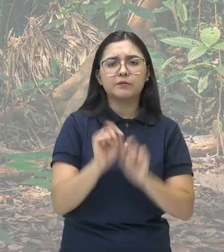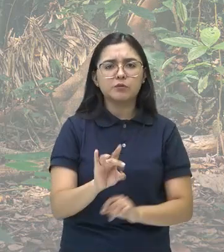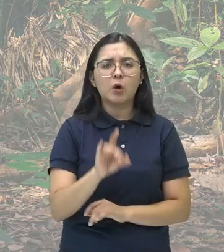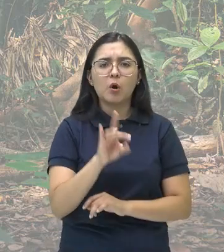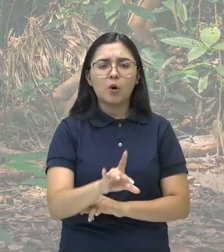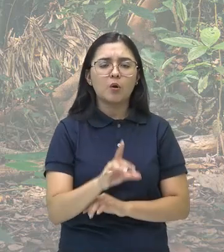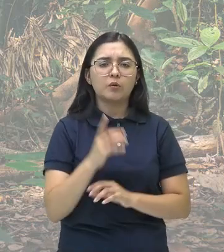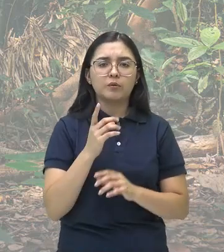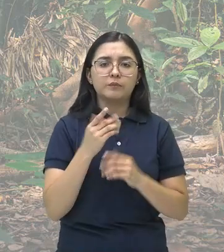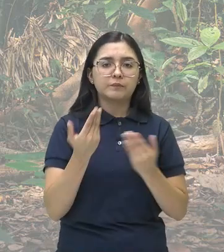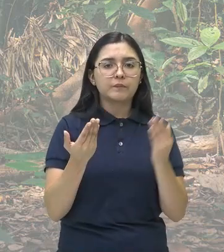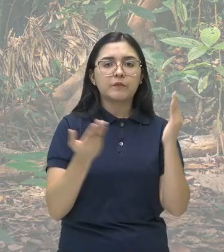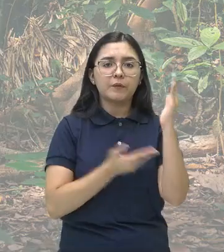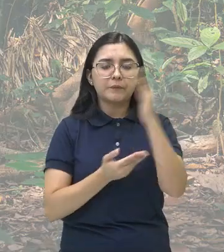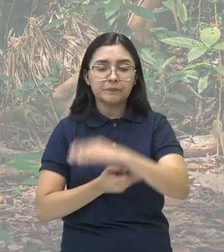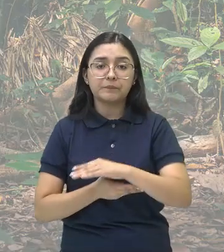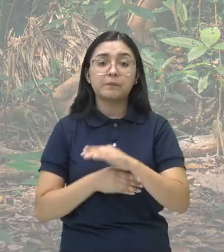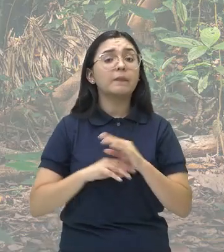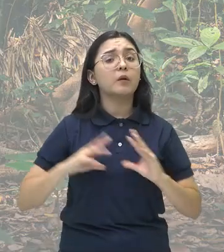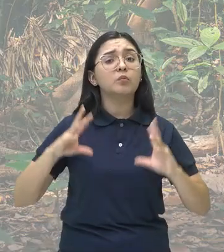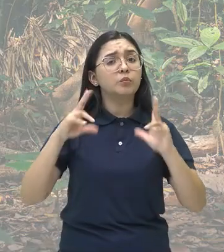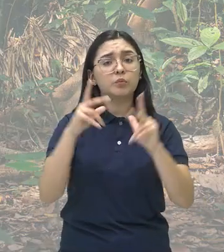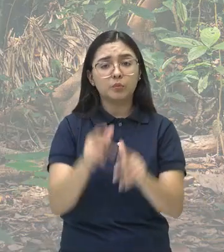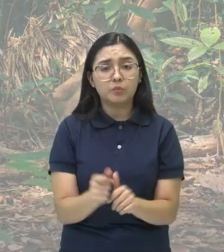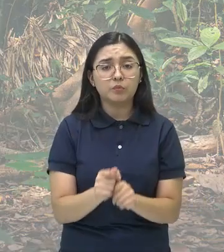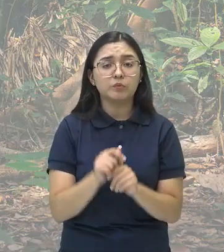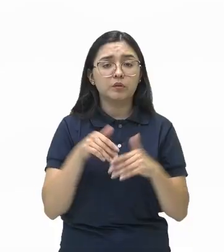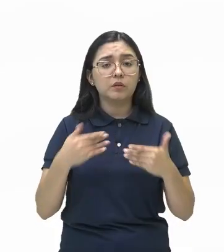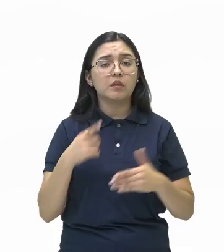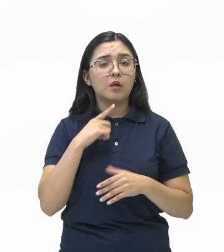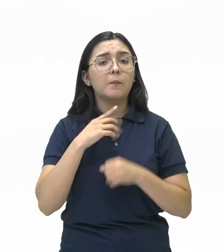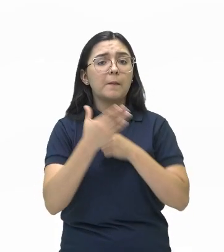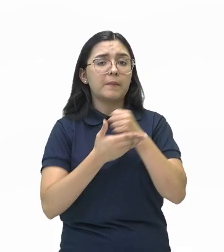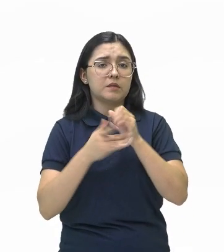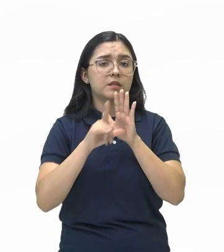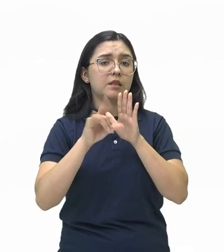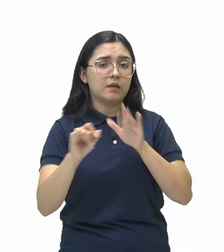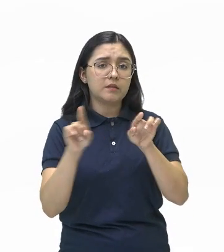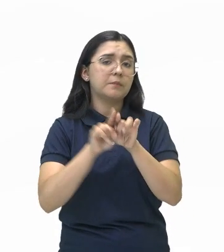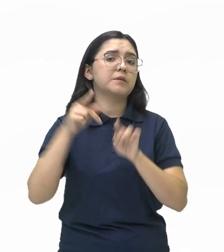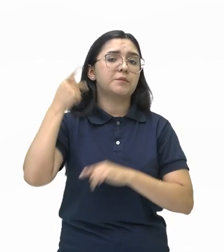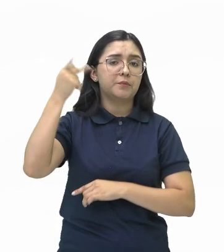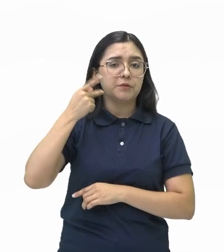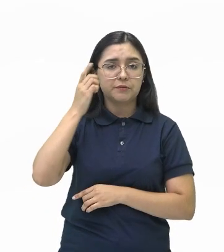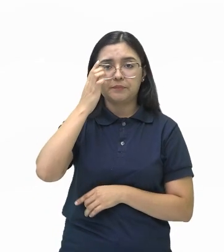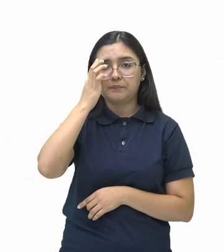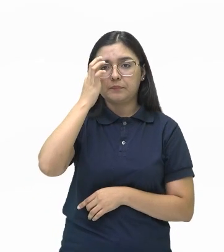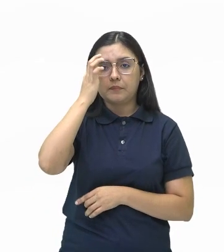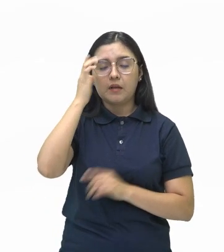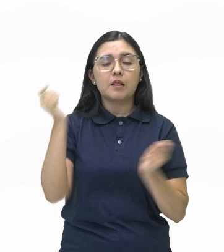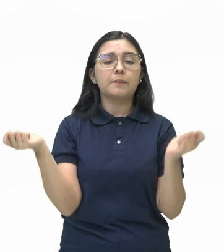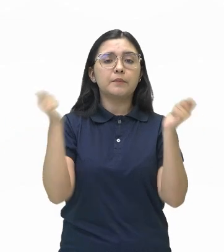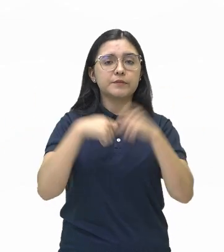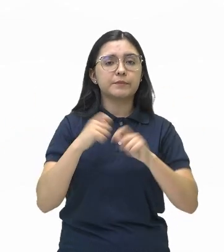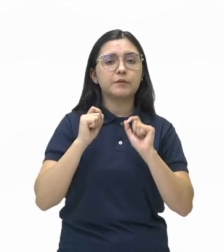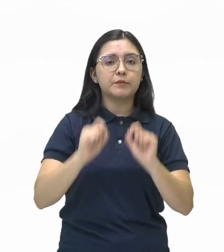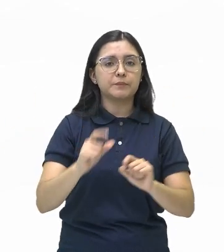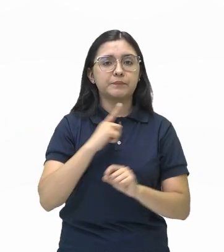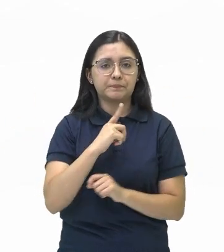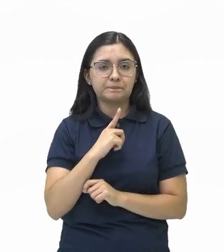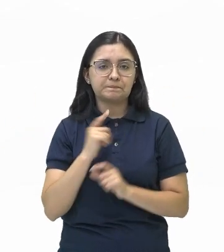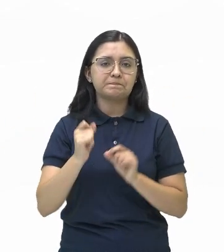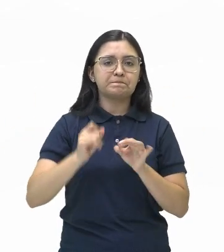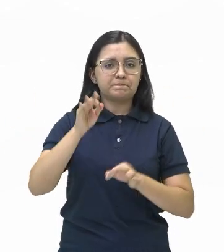me preocupo com todo, é essa a ideia aí. E para isso tem uma base legal essa política. Ela fornece um